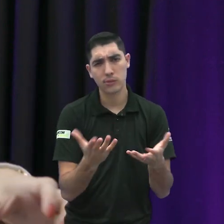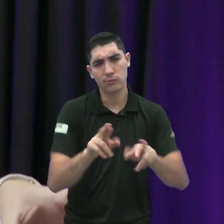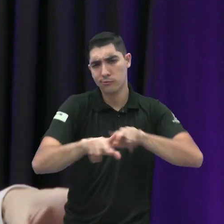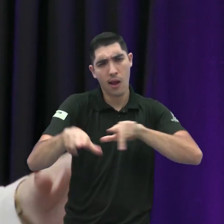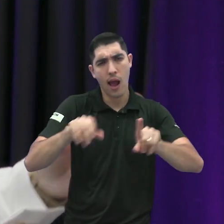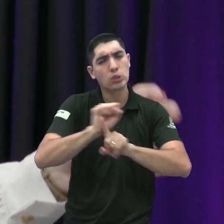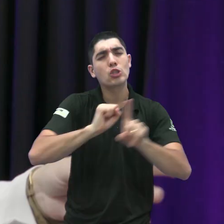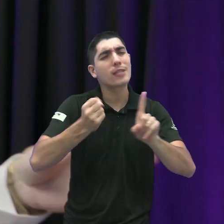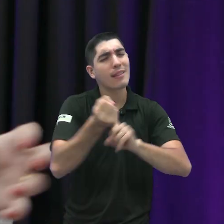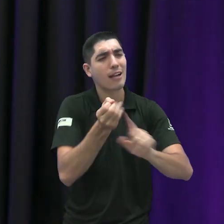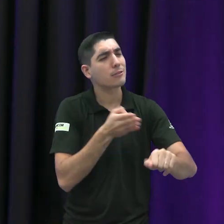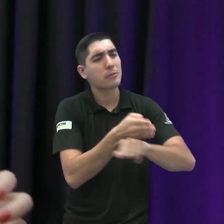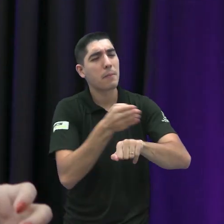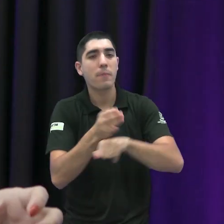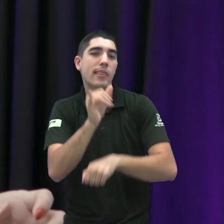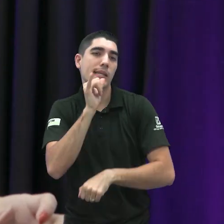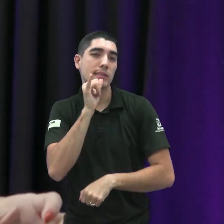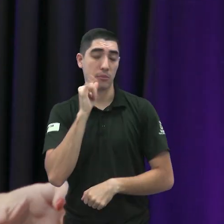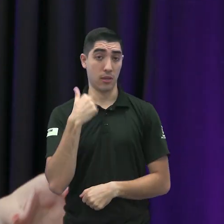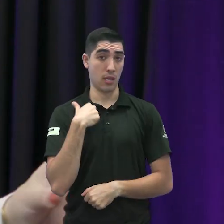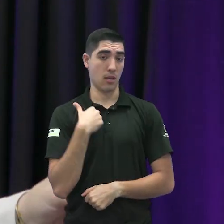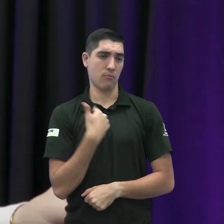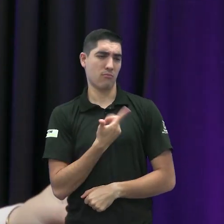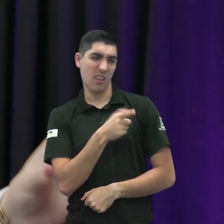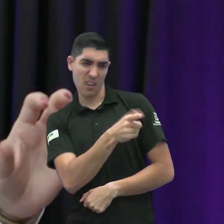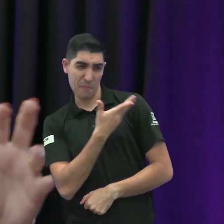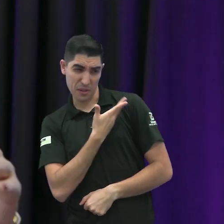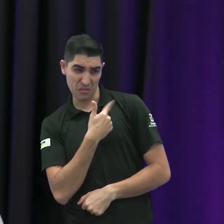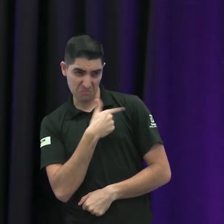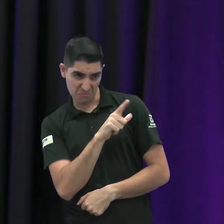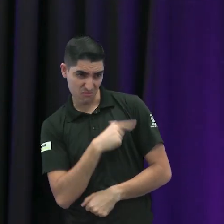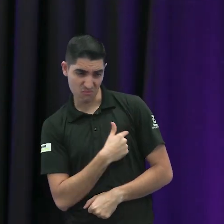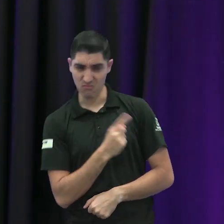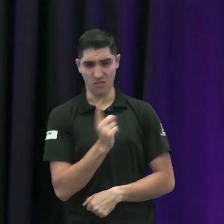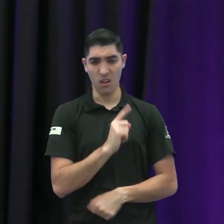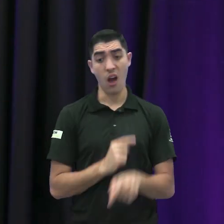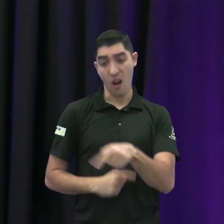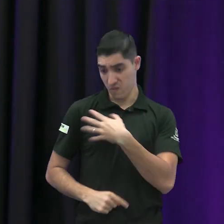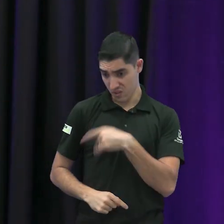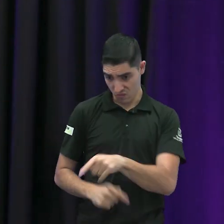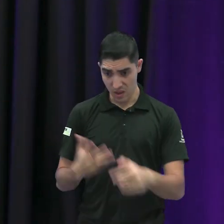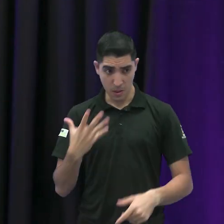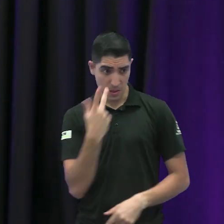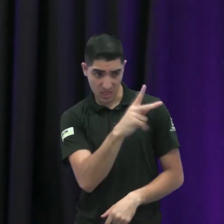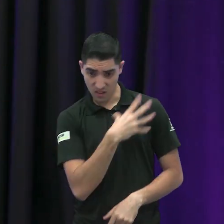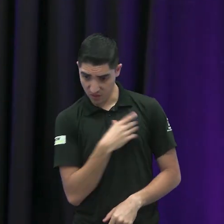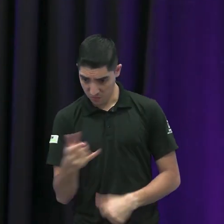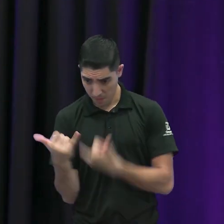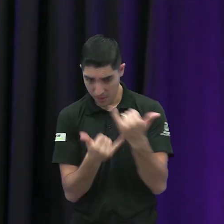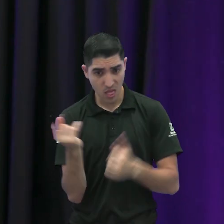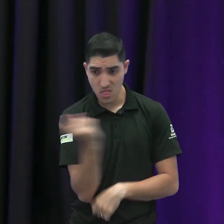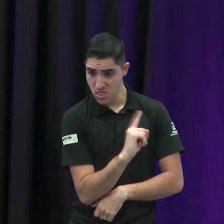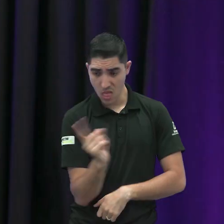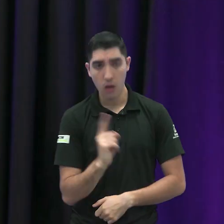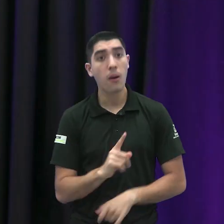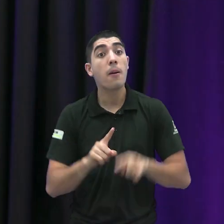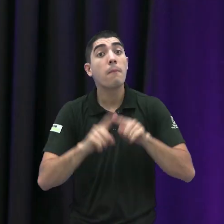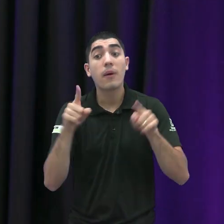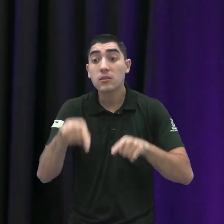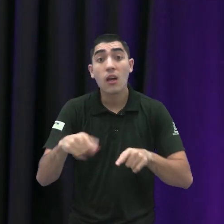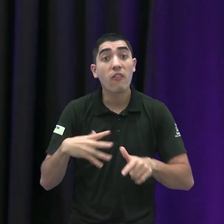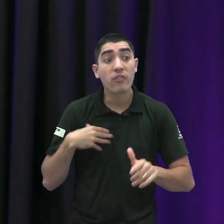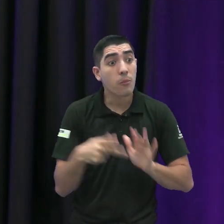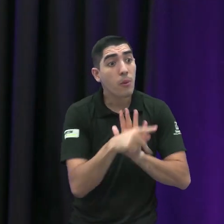contextos sociais, onde a gente observa que, por exemplo, eu não tenho amizade com aquela pessoa, eu não vou deixar minha filha brincar com aquela amiguinha, às vezes é a